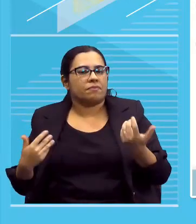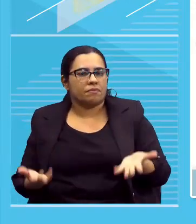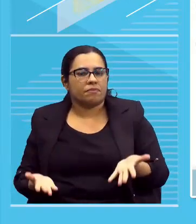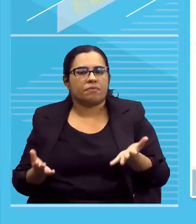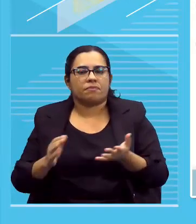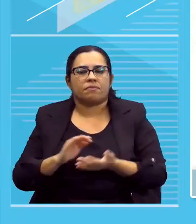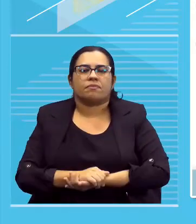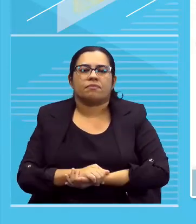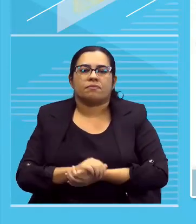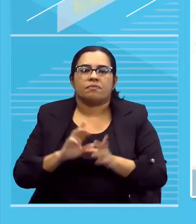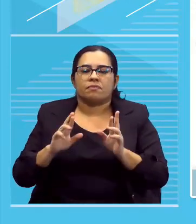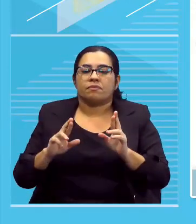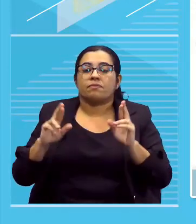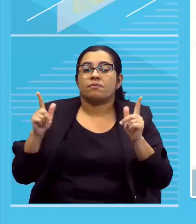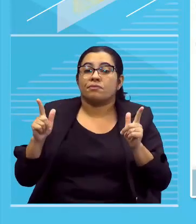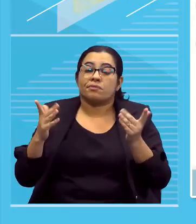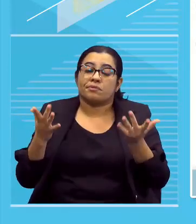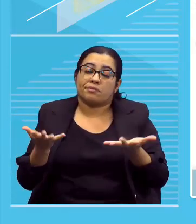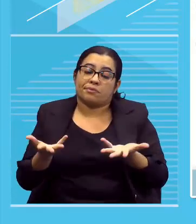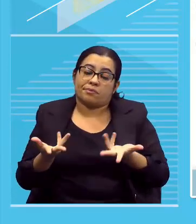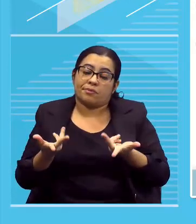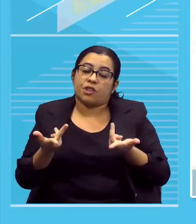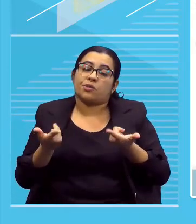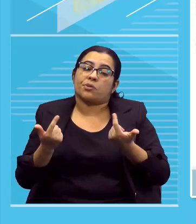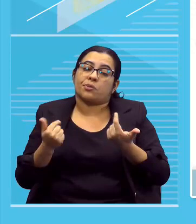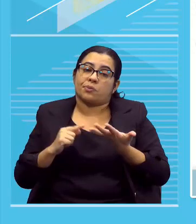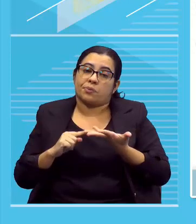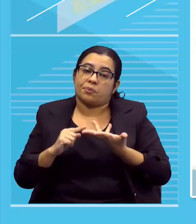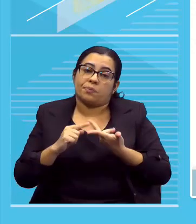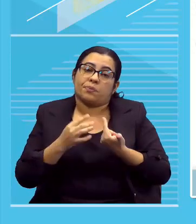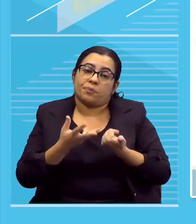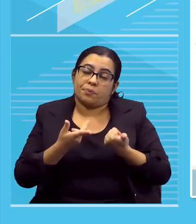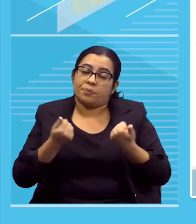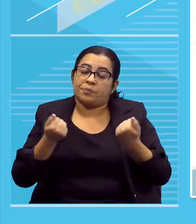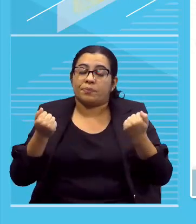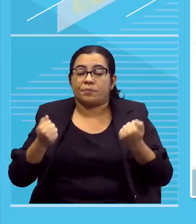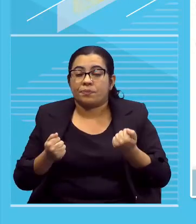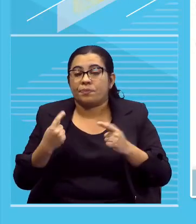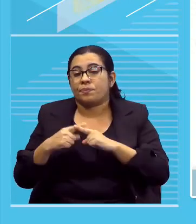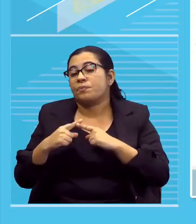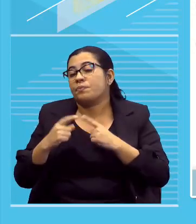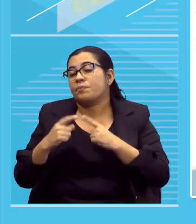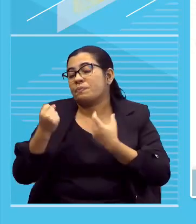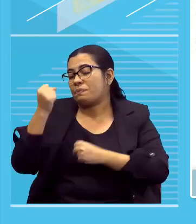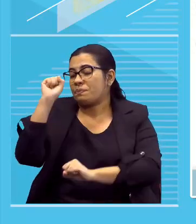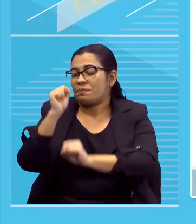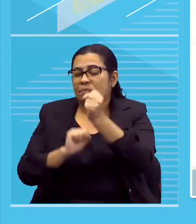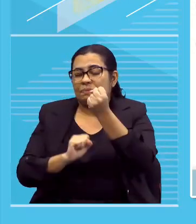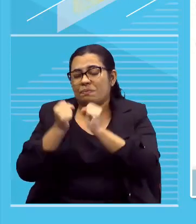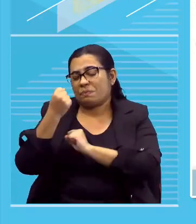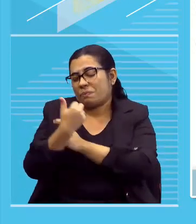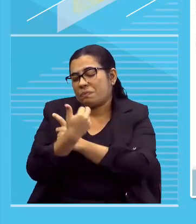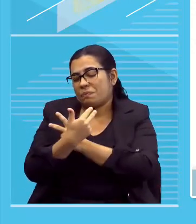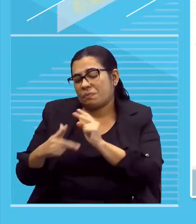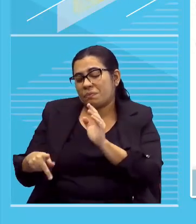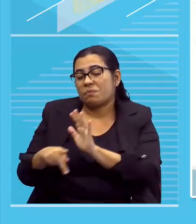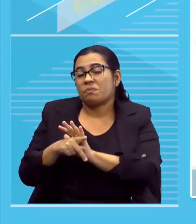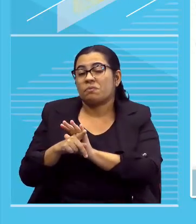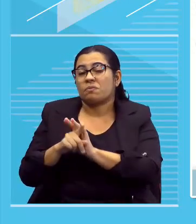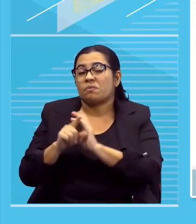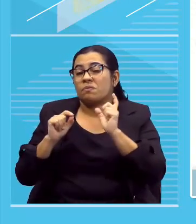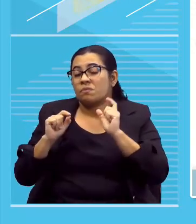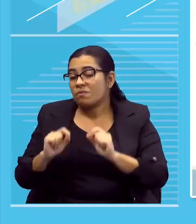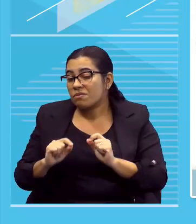se contradiz com a qualidade porque a indústrialização normalmente ela é seguida